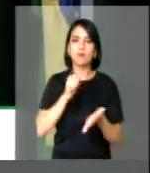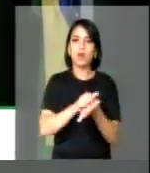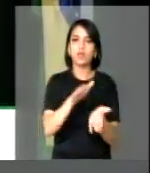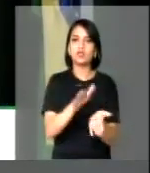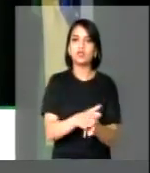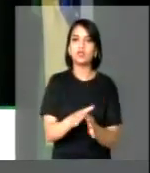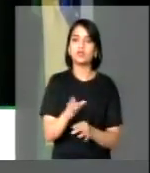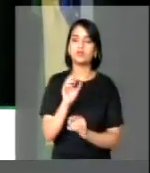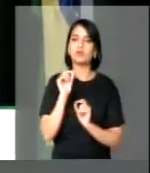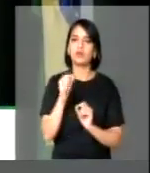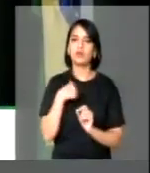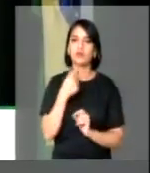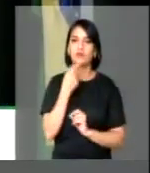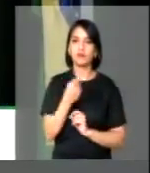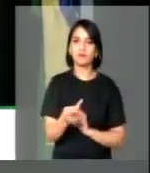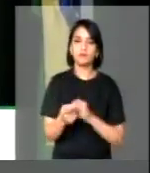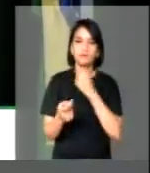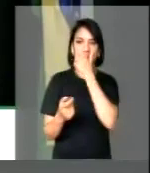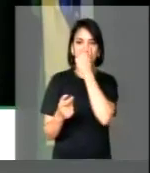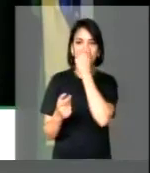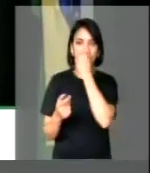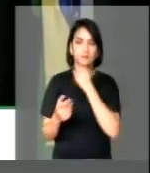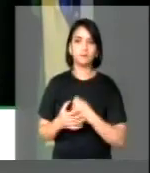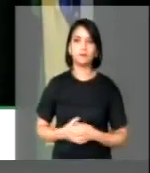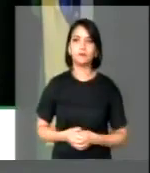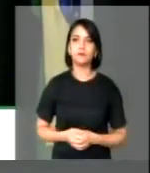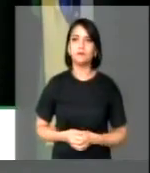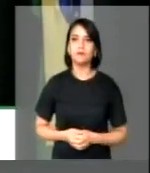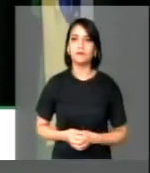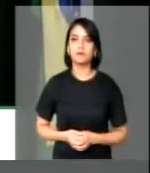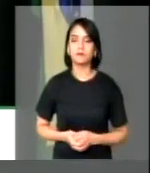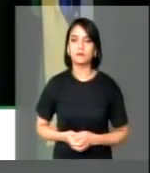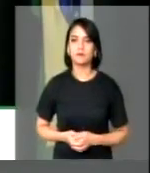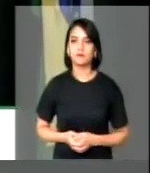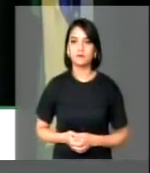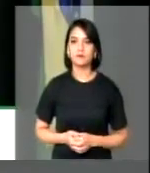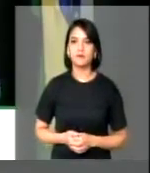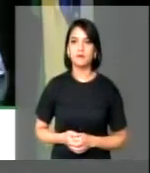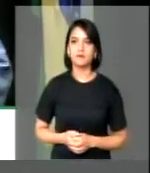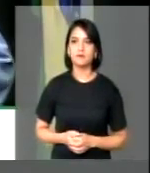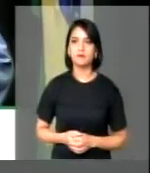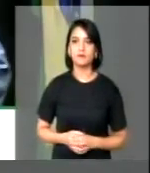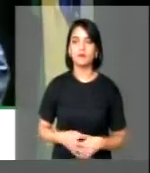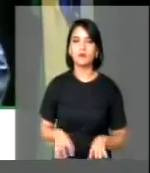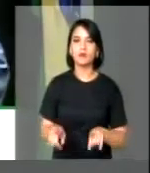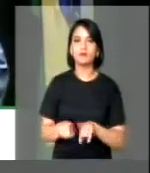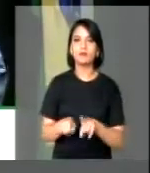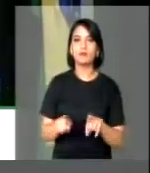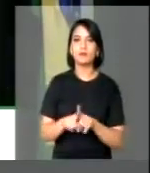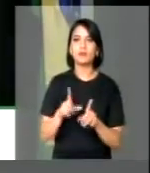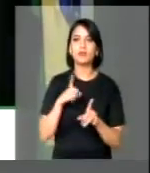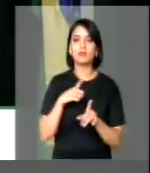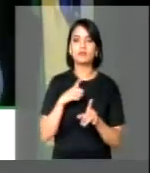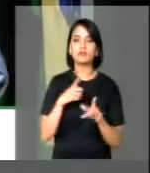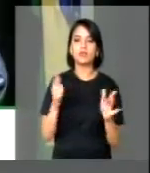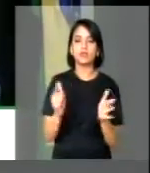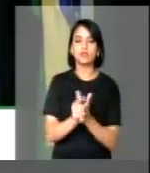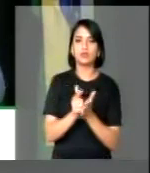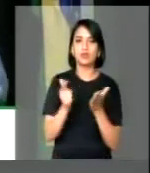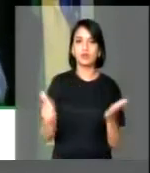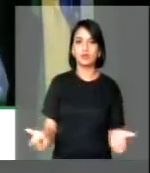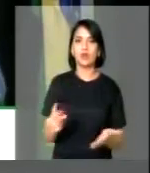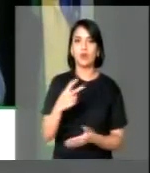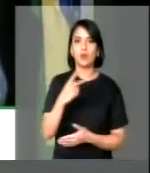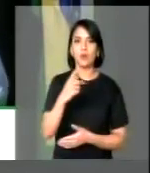que foi dito. Paralelamente a isso, vejo a ironia. Tem uma matéria do portal AZ